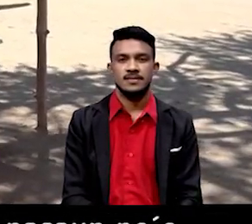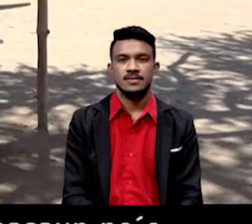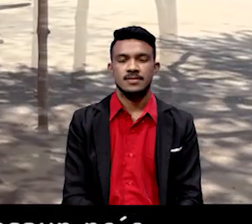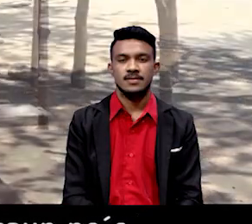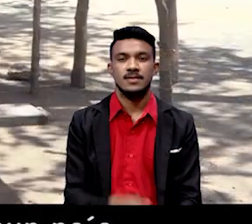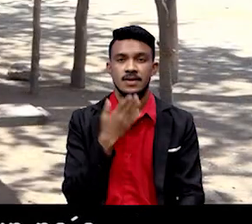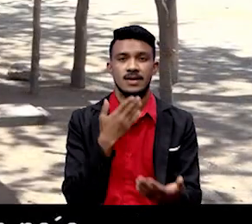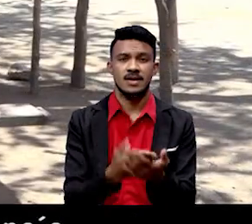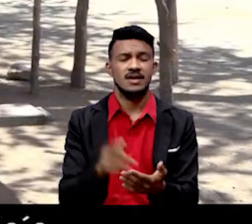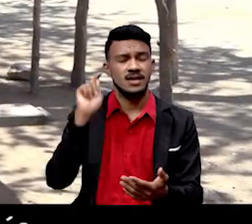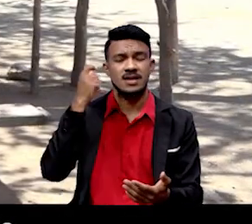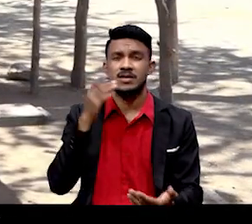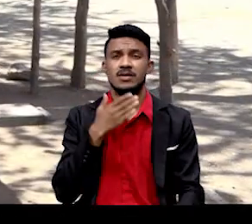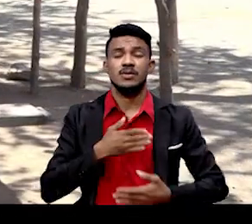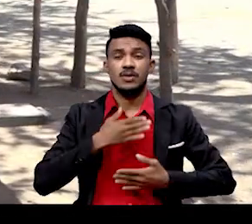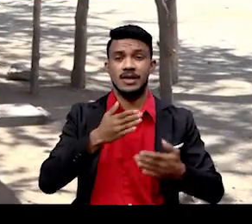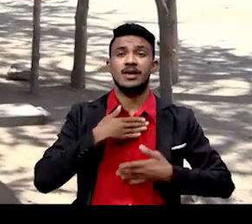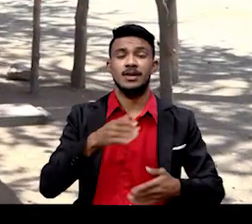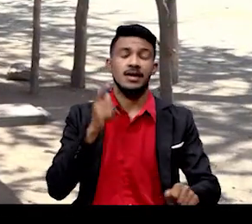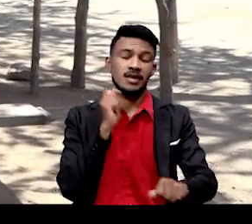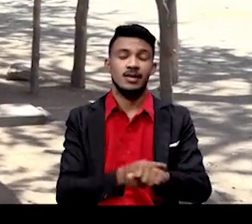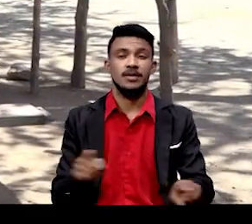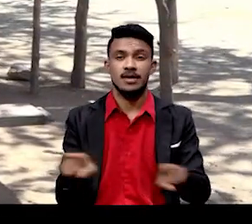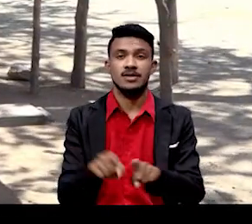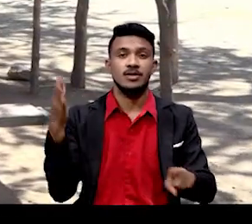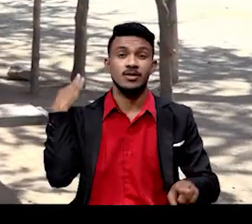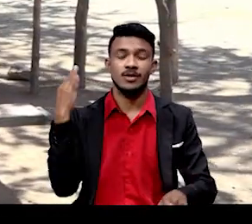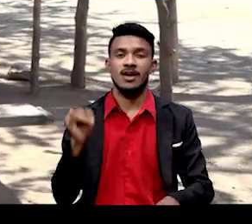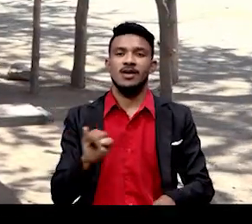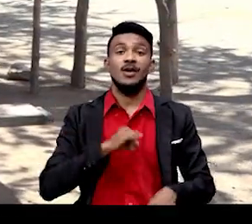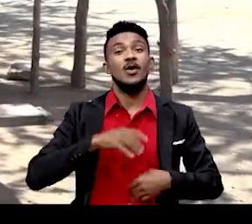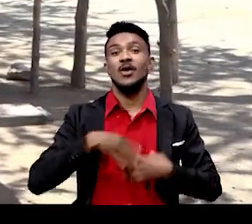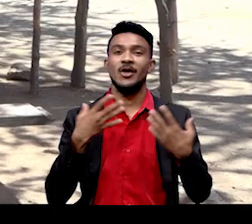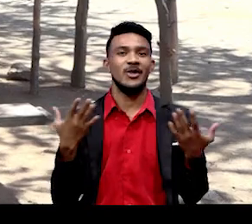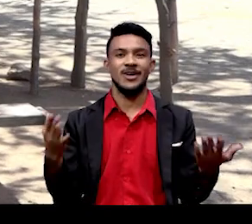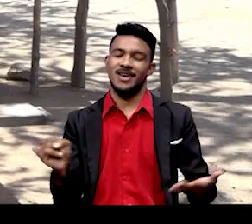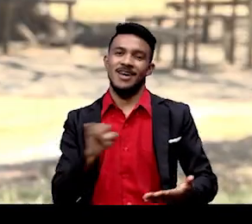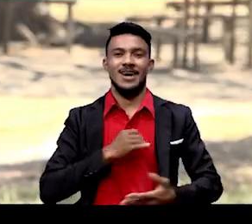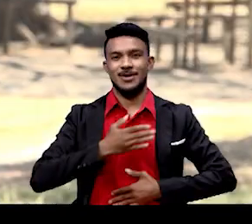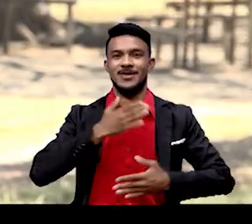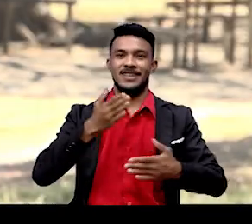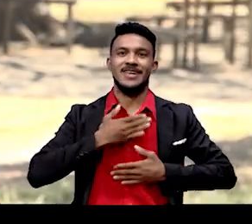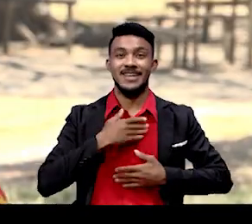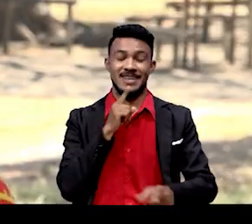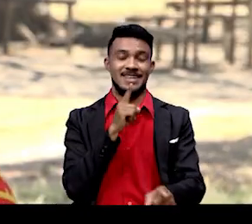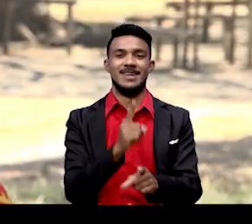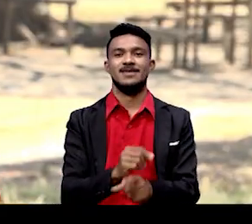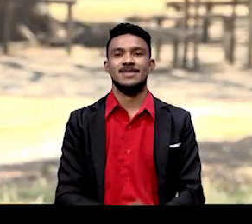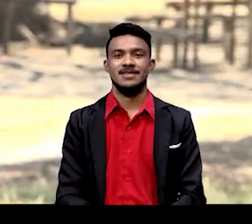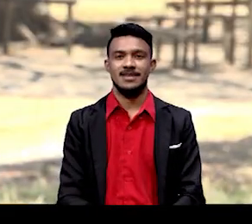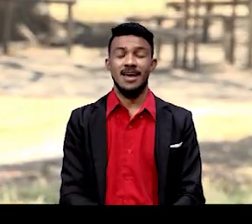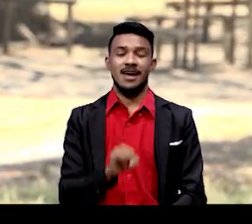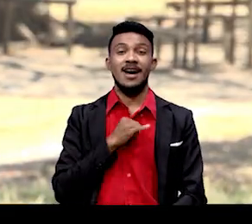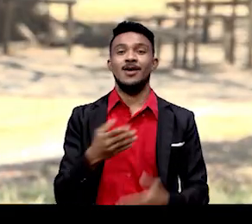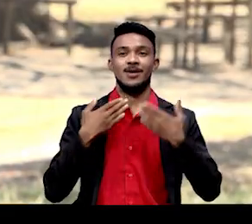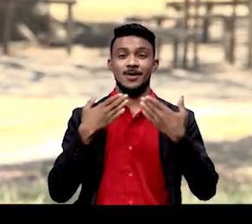Tia contente que ele vai ir e te fila para a situação normal. Oi! Não contente, mate! Nem eu